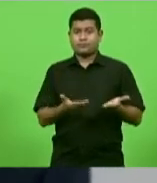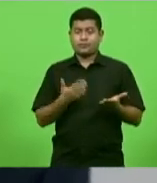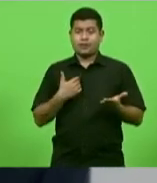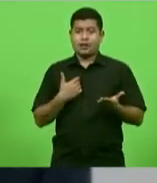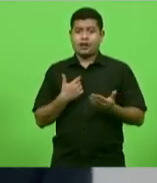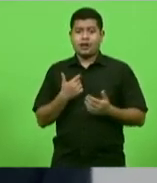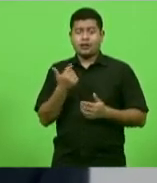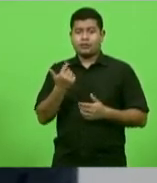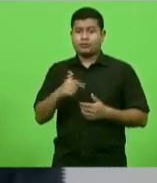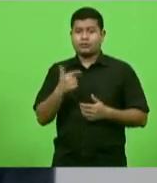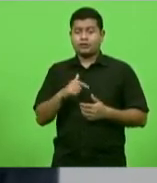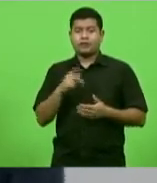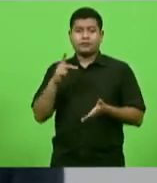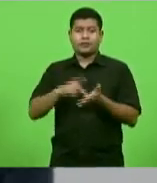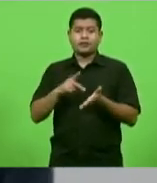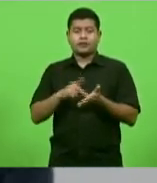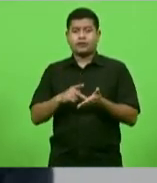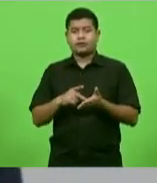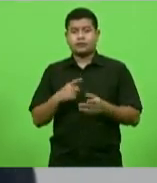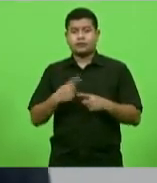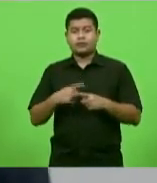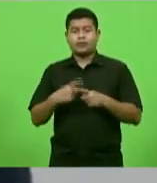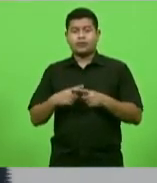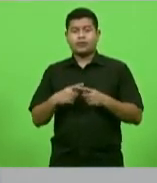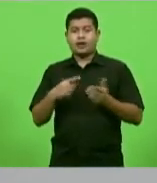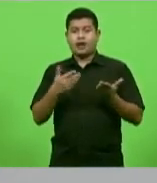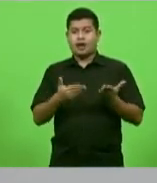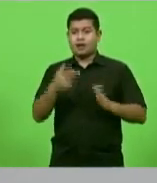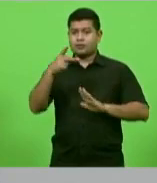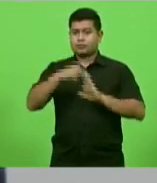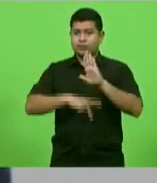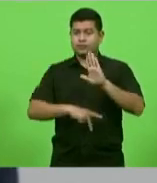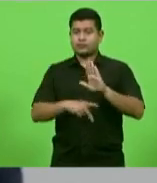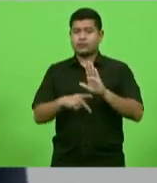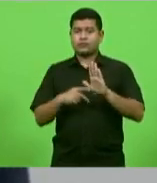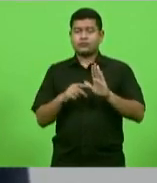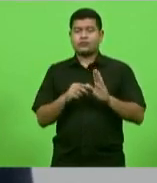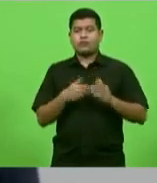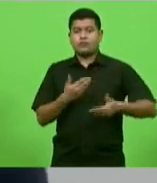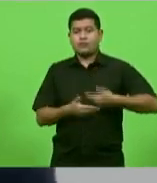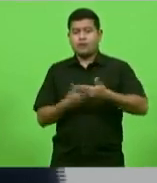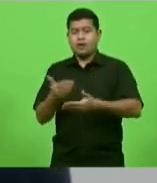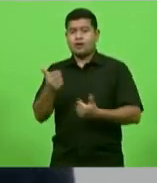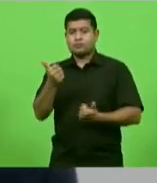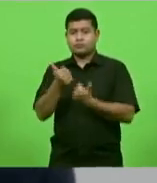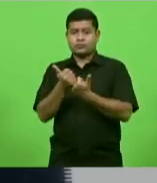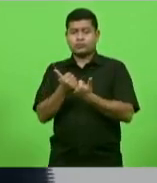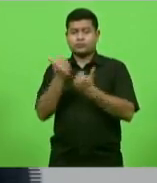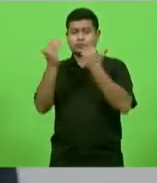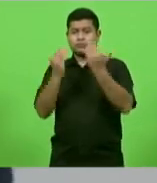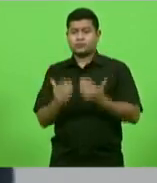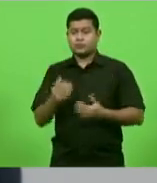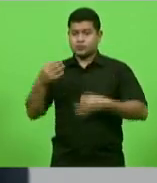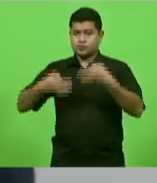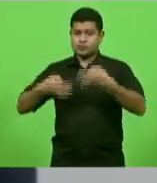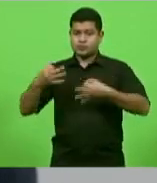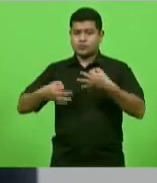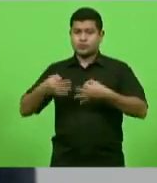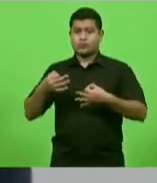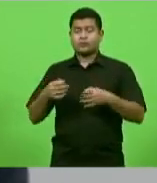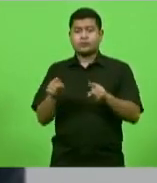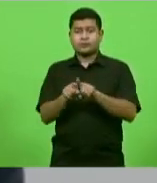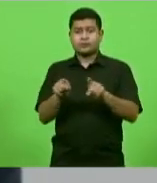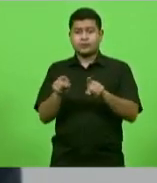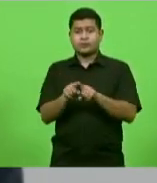razoável, uma vez que a minuta de projeto passou por diversos órgãos apoiou-se em parecer jurídico, recebendo,